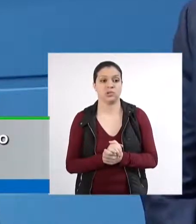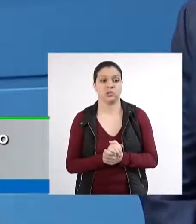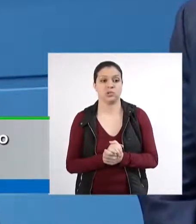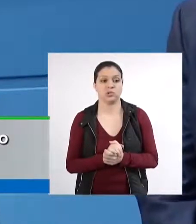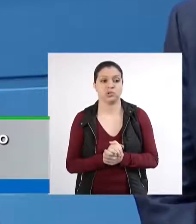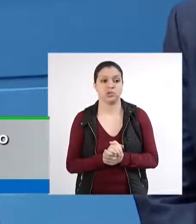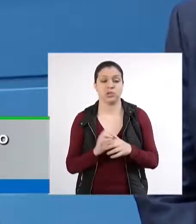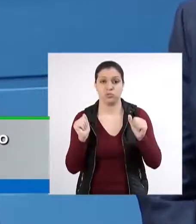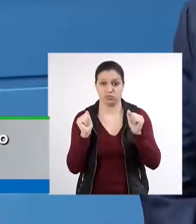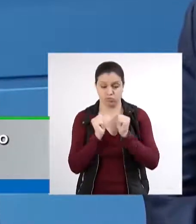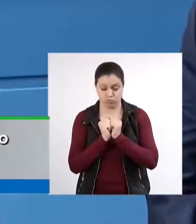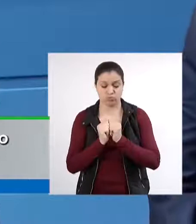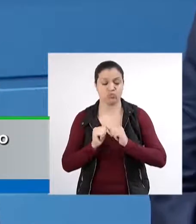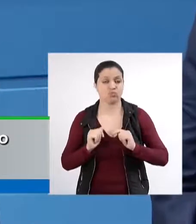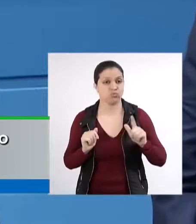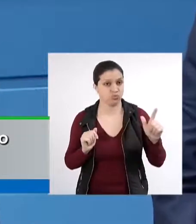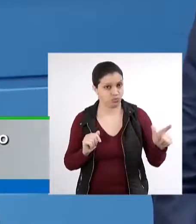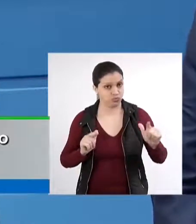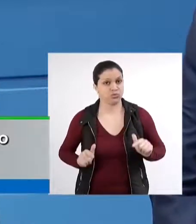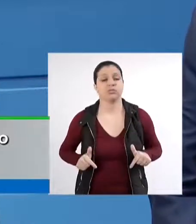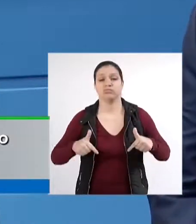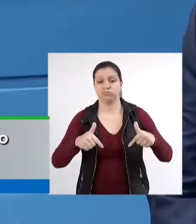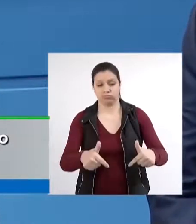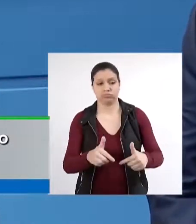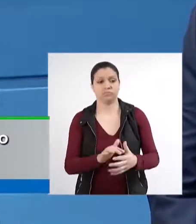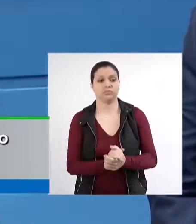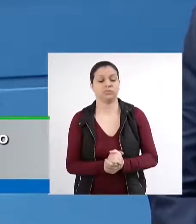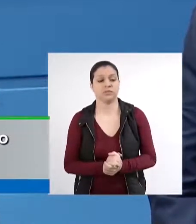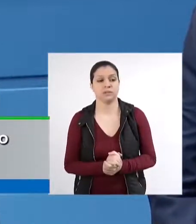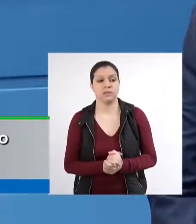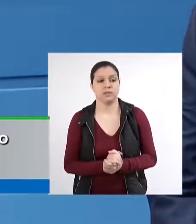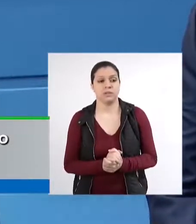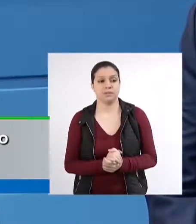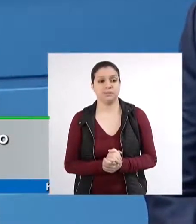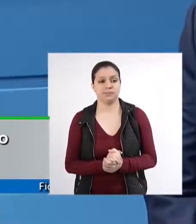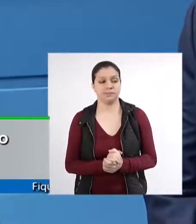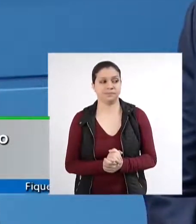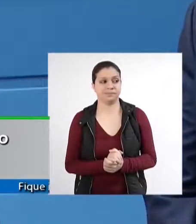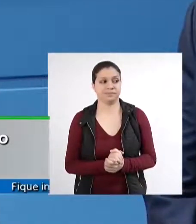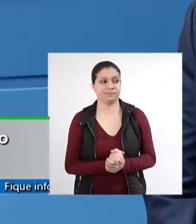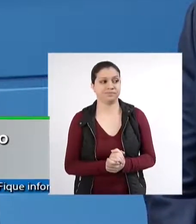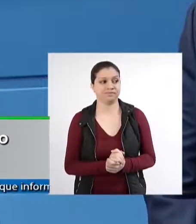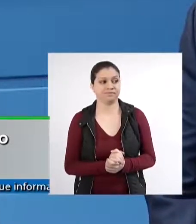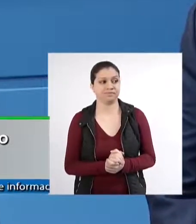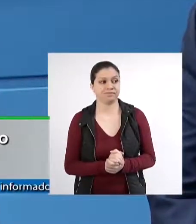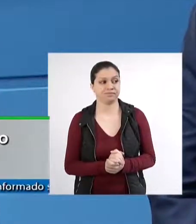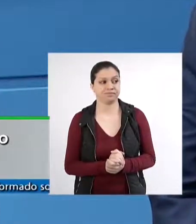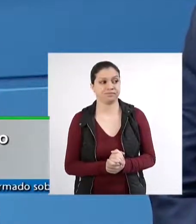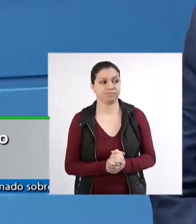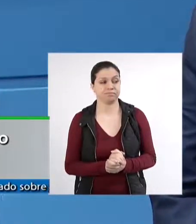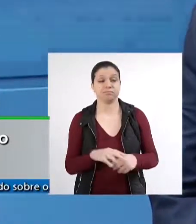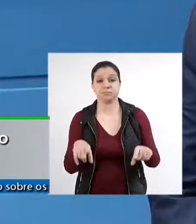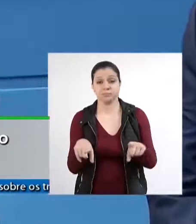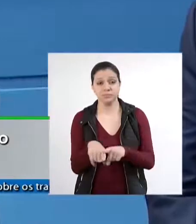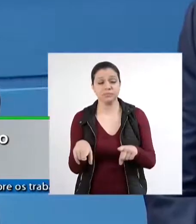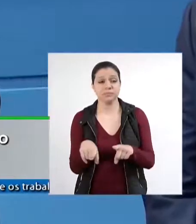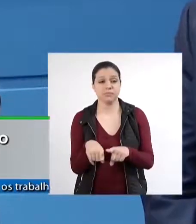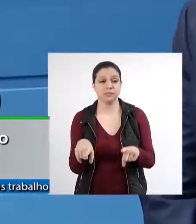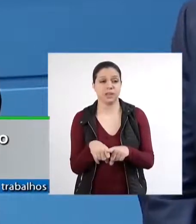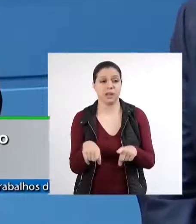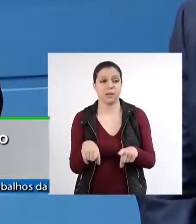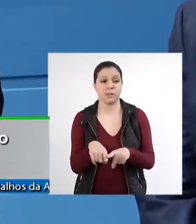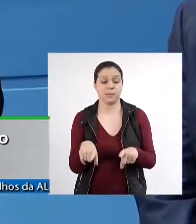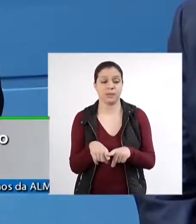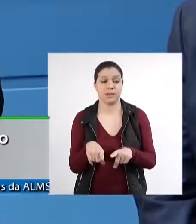essa luta que Vossa Excelência faz aqui hoje nesse plenário, de também dar a nossa contribuição